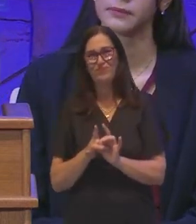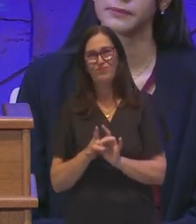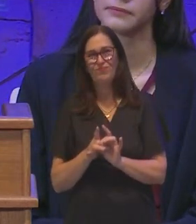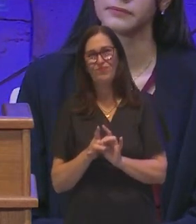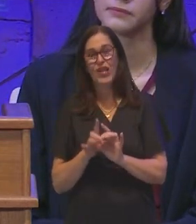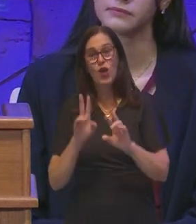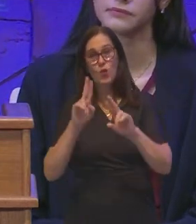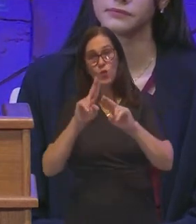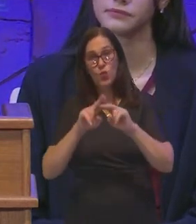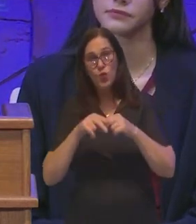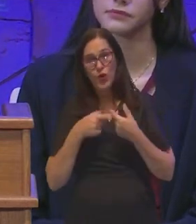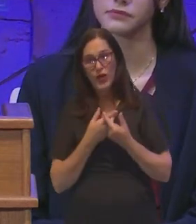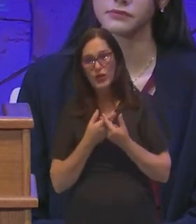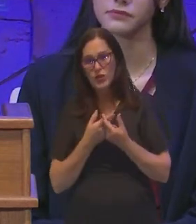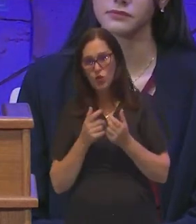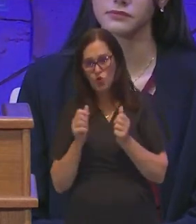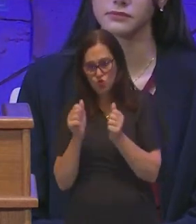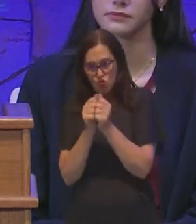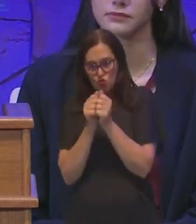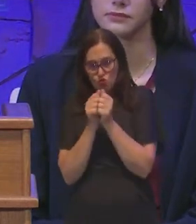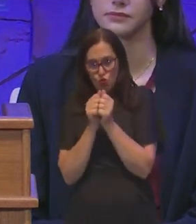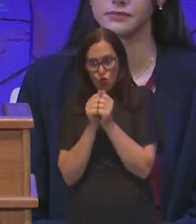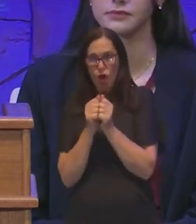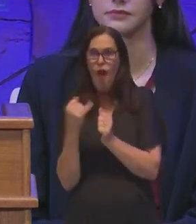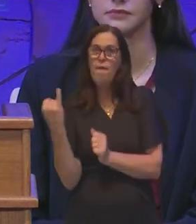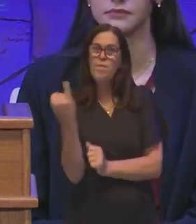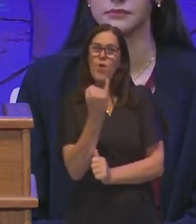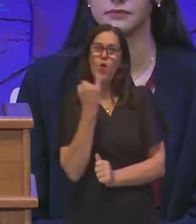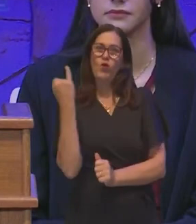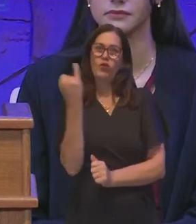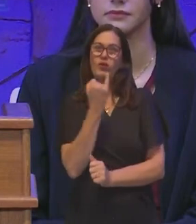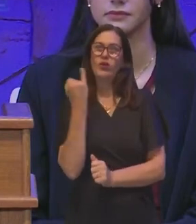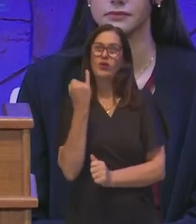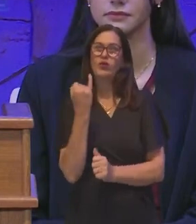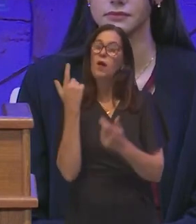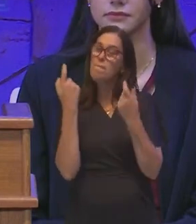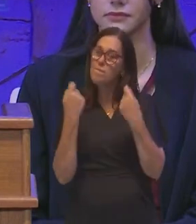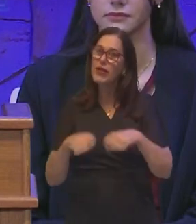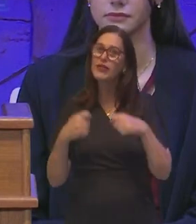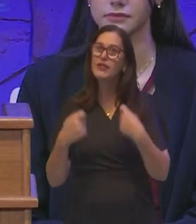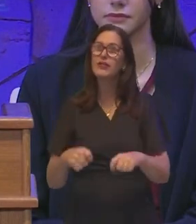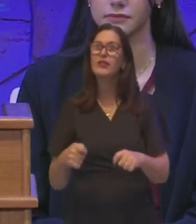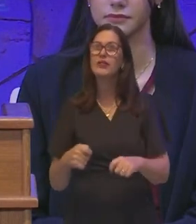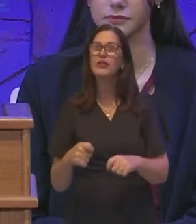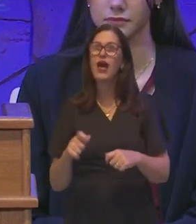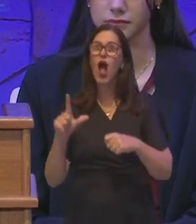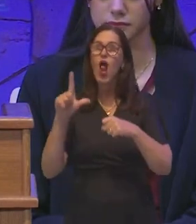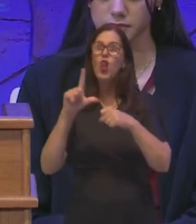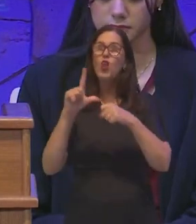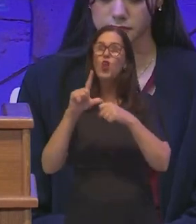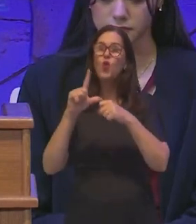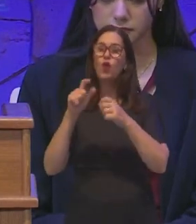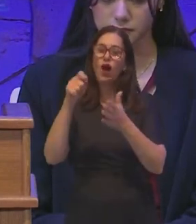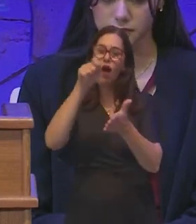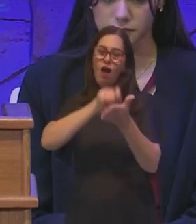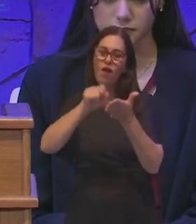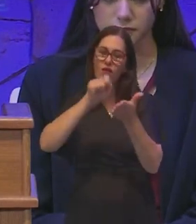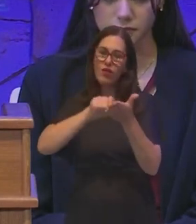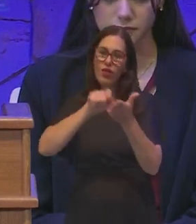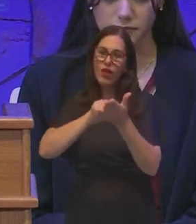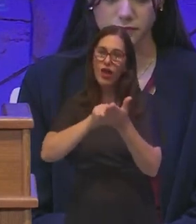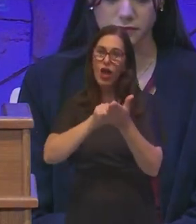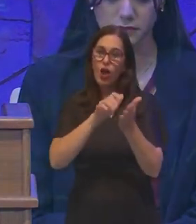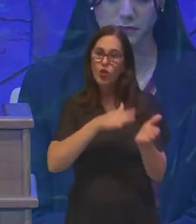E por isso esse grande ajuntamento é tão necessário. E por isso Lucas, ele registra e diz: todos os